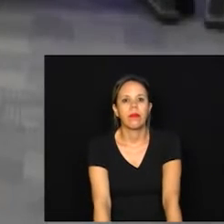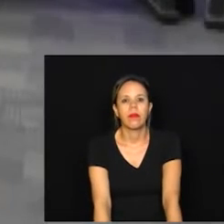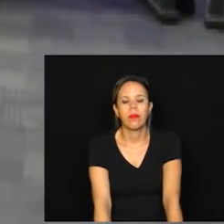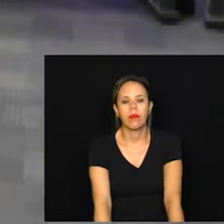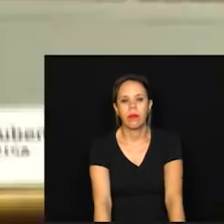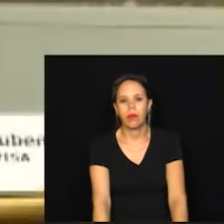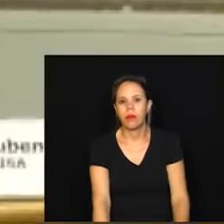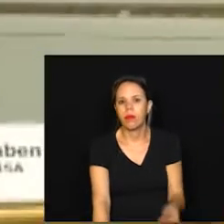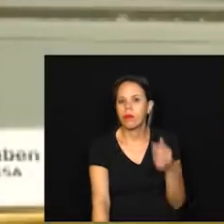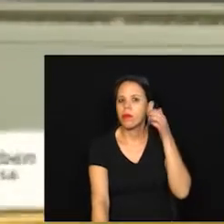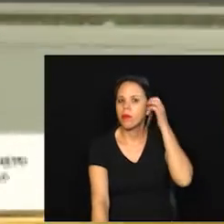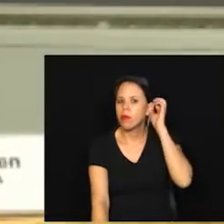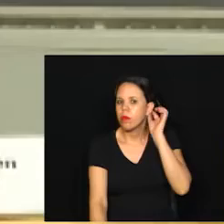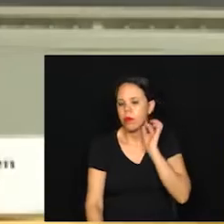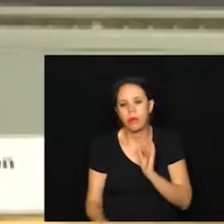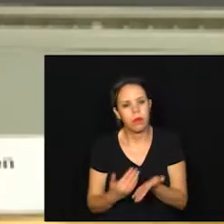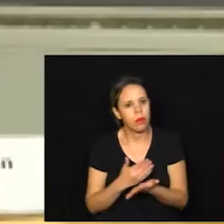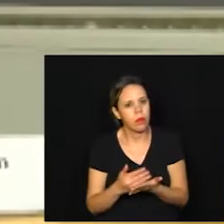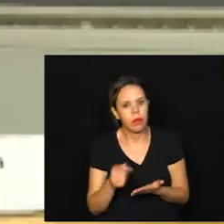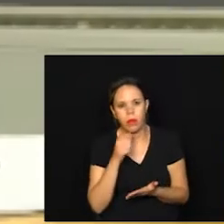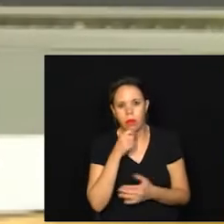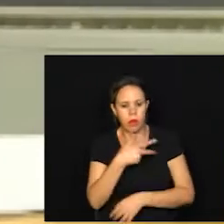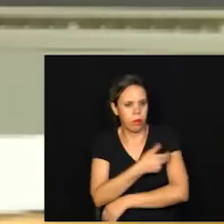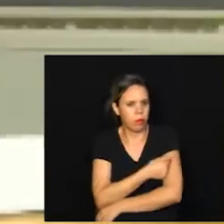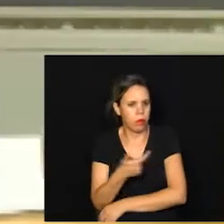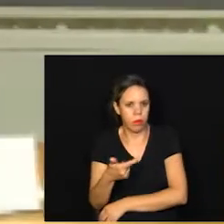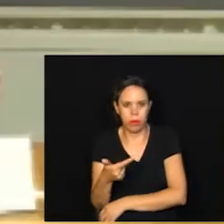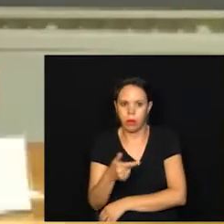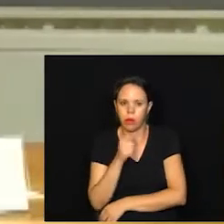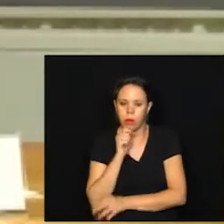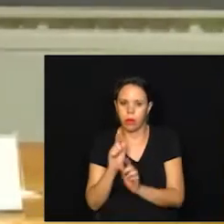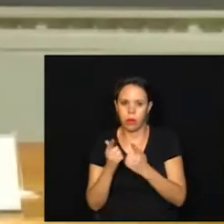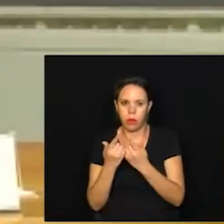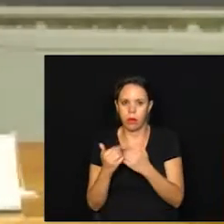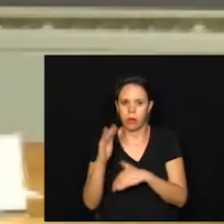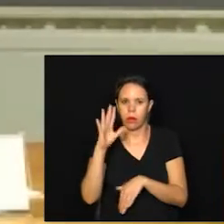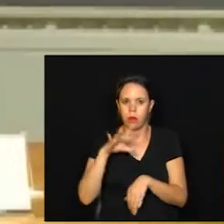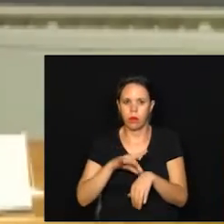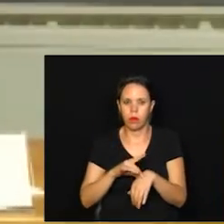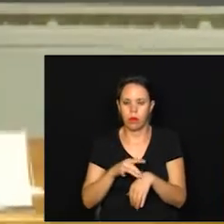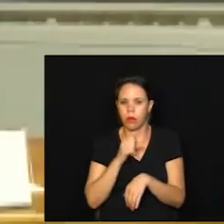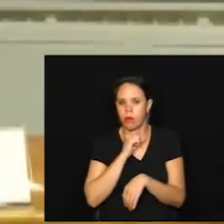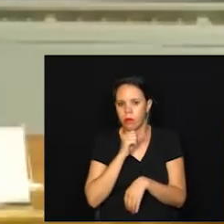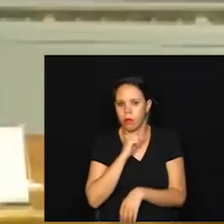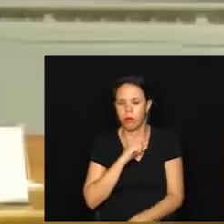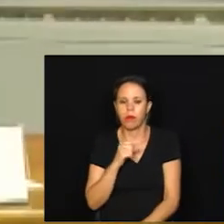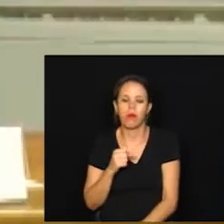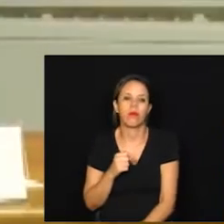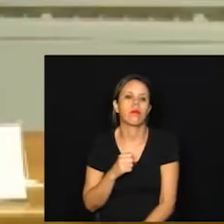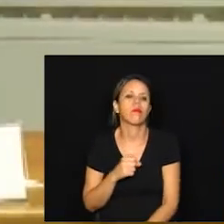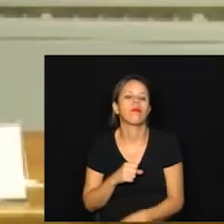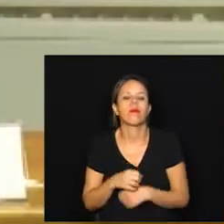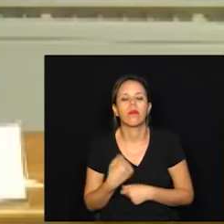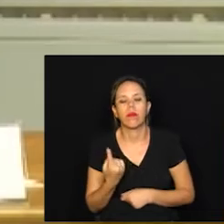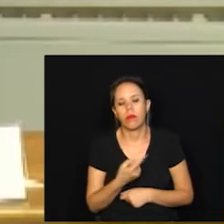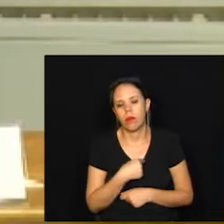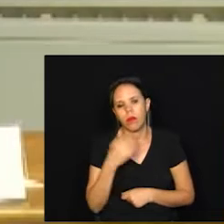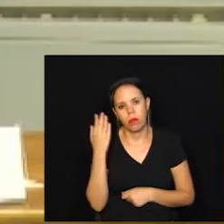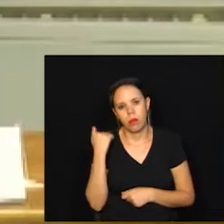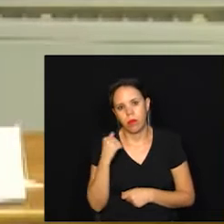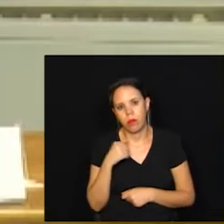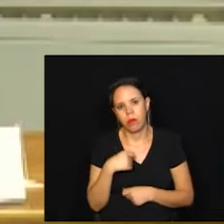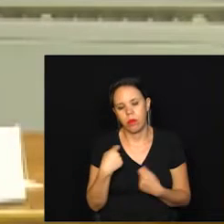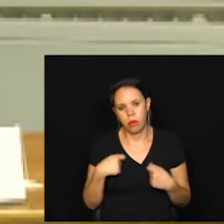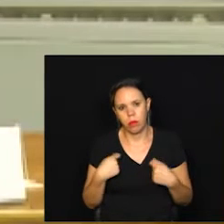A gente não começou a aplicação de segunda dose no grupo que mais adoece, que são os idosos. E a gente sabe que a